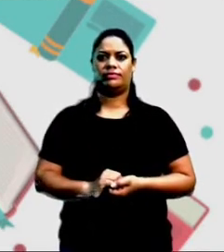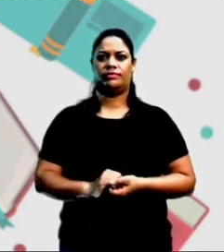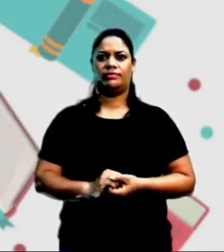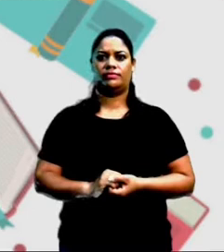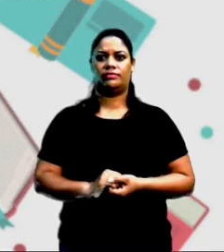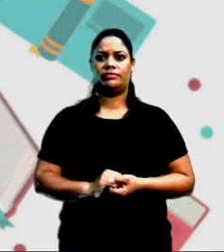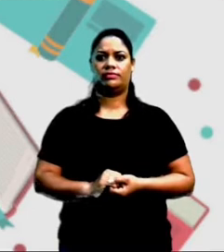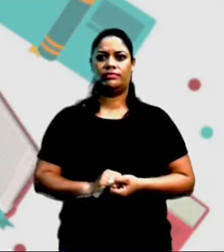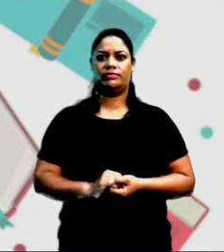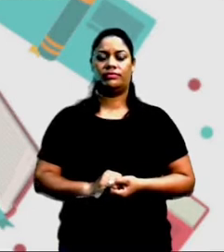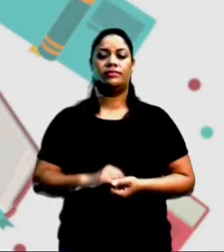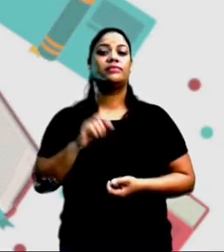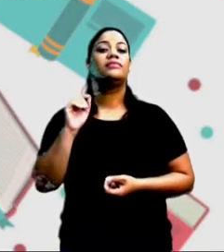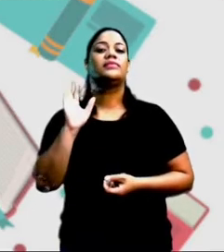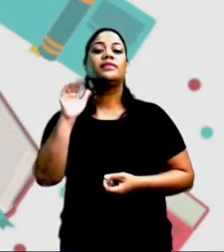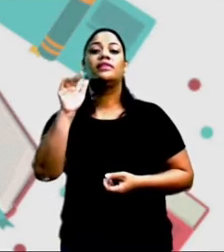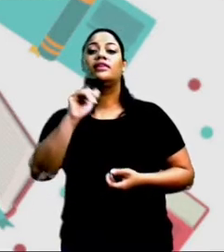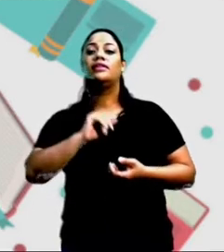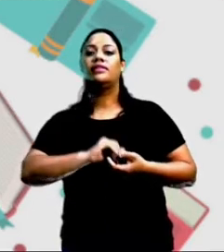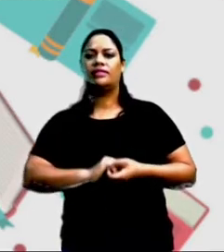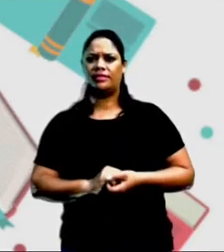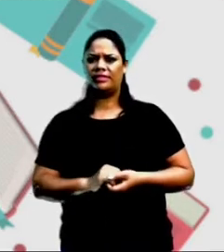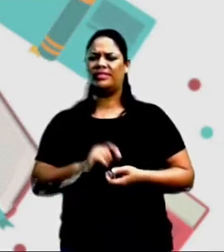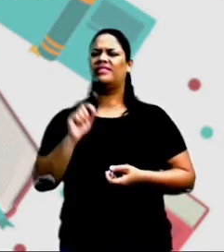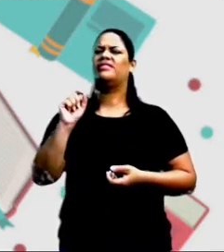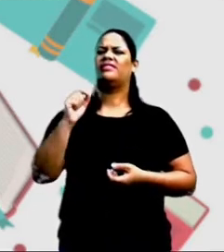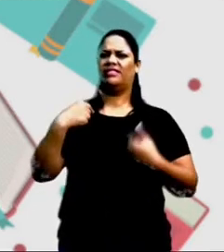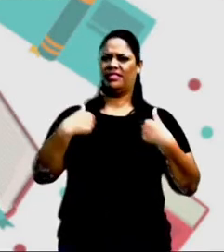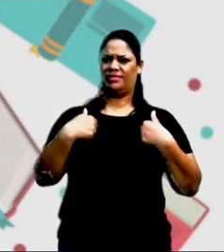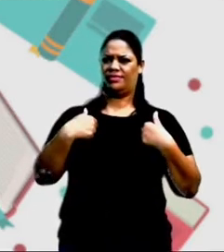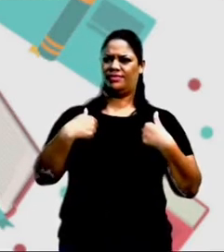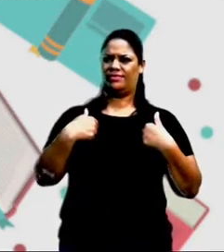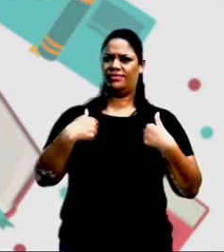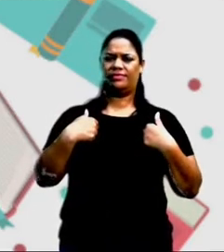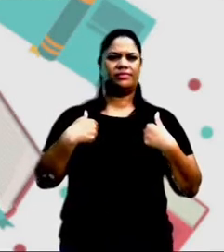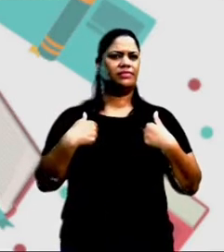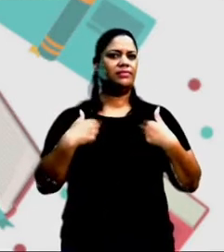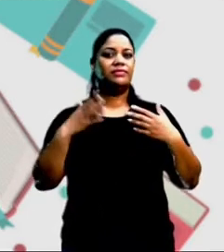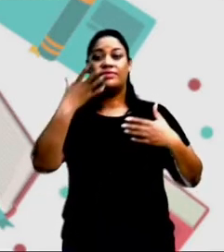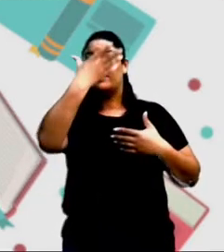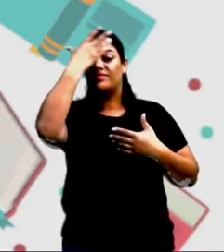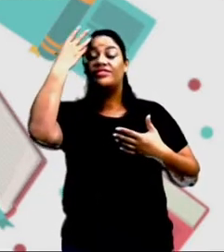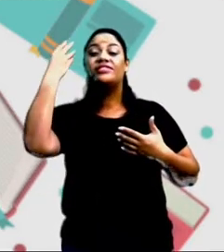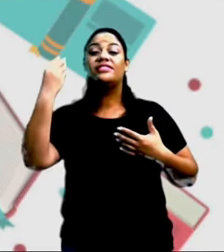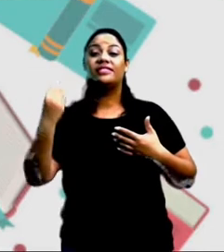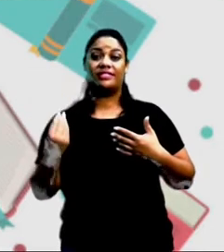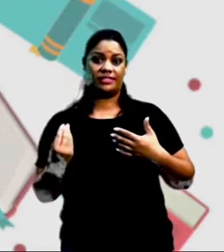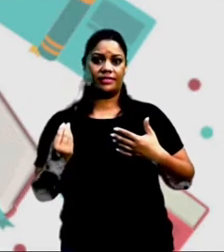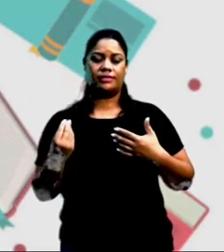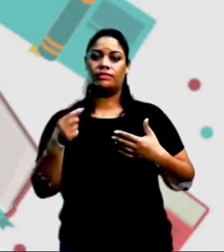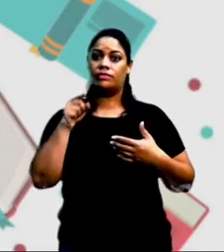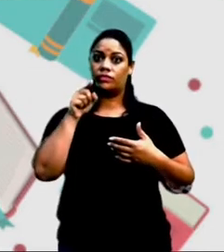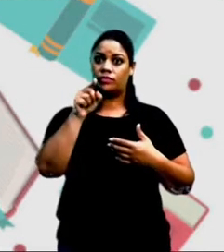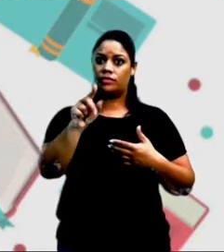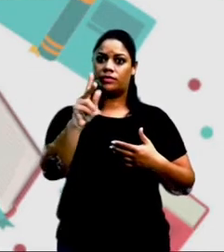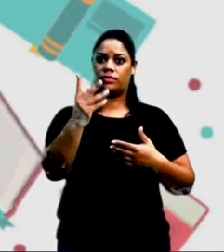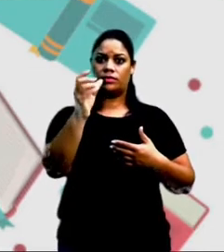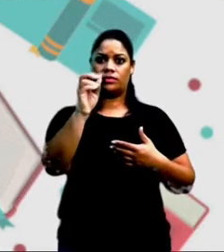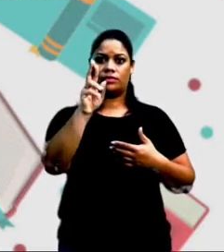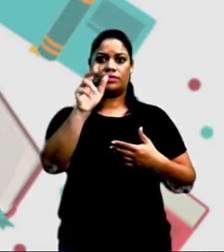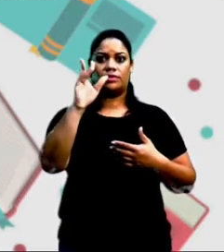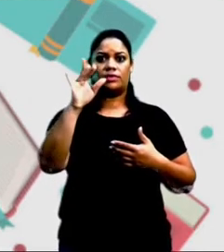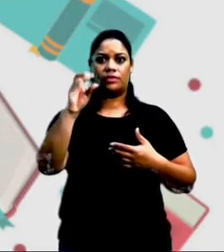Plam, plam. Ei, quem sou eu? Quem sou eu? Esqueci. Você é Horácio,